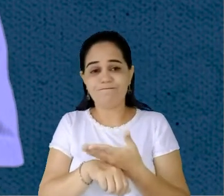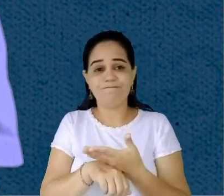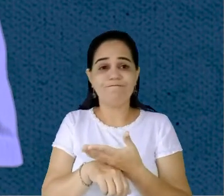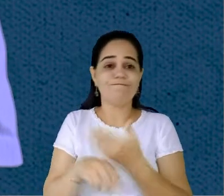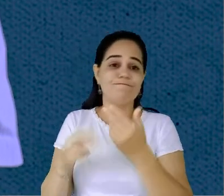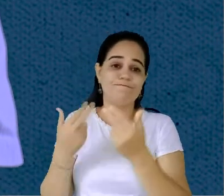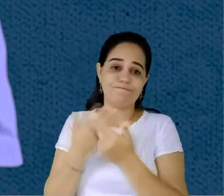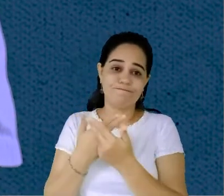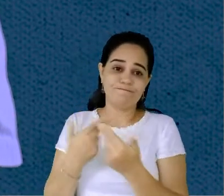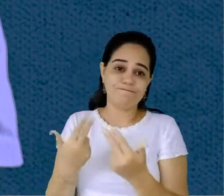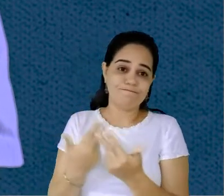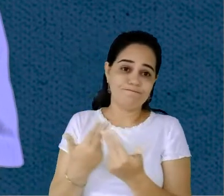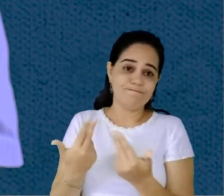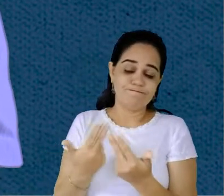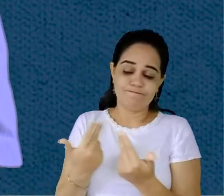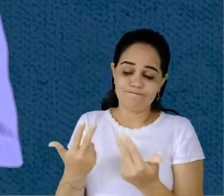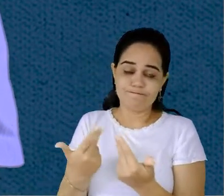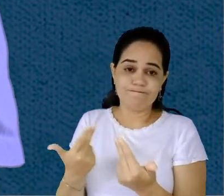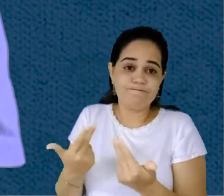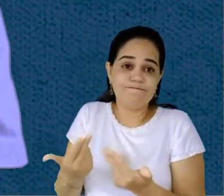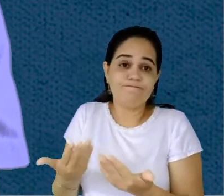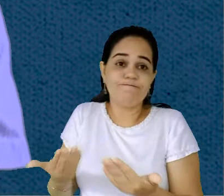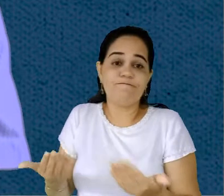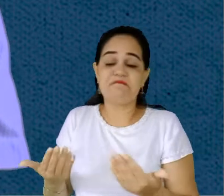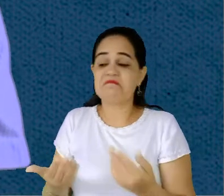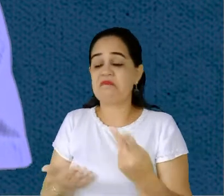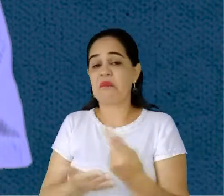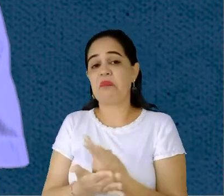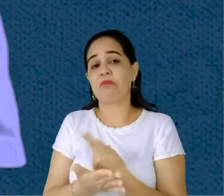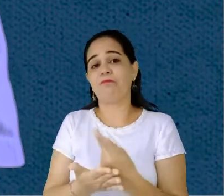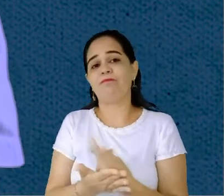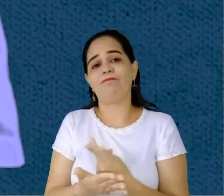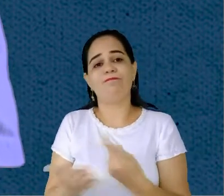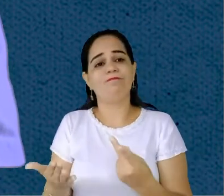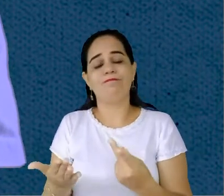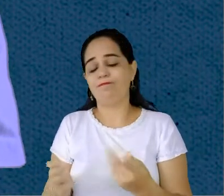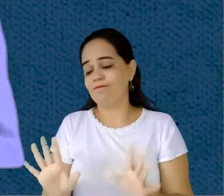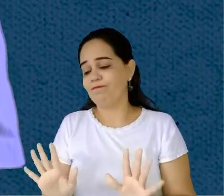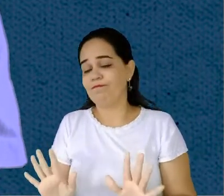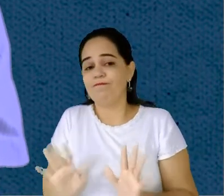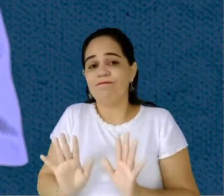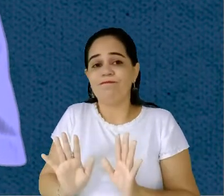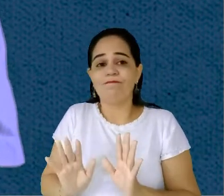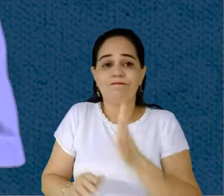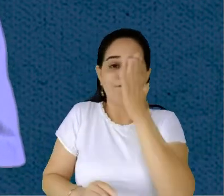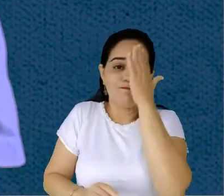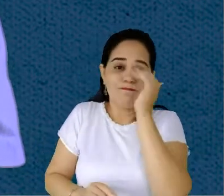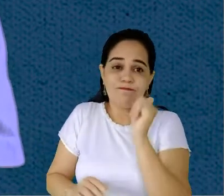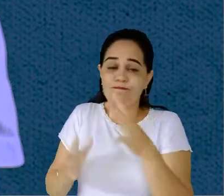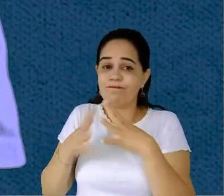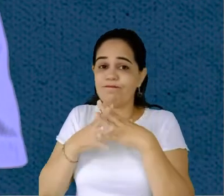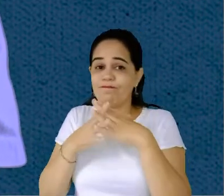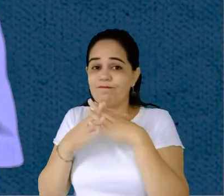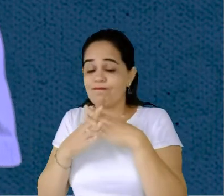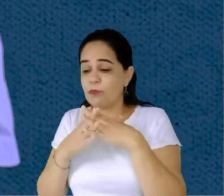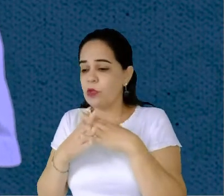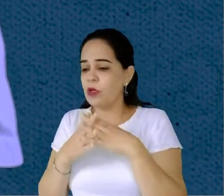de tantas coisas e de tantas soluções, muitas vezes as soluções são